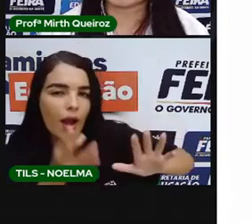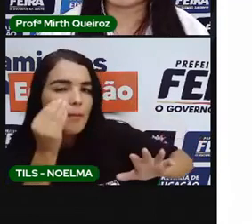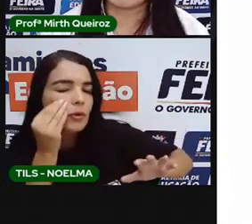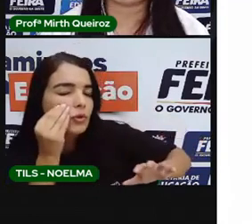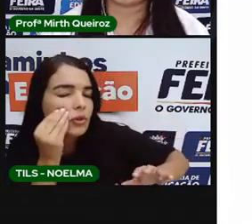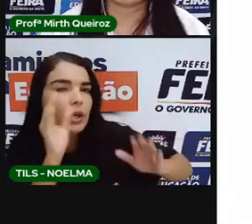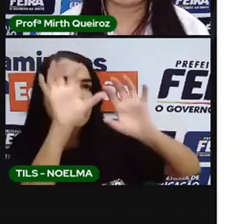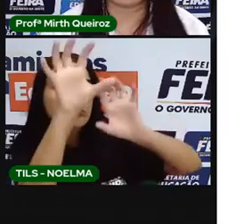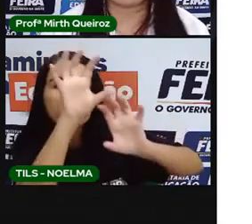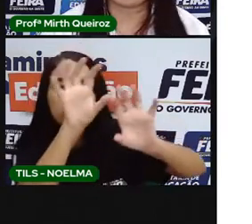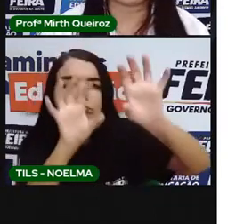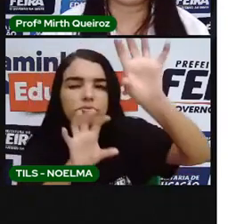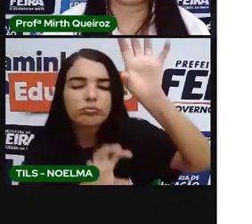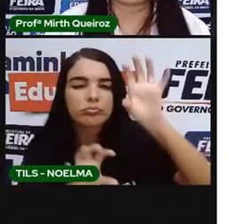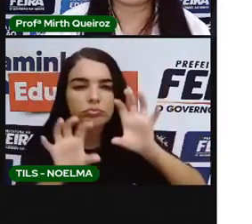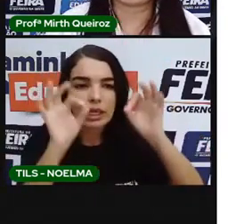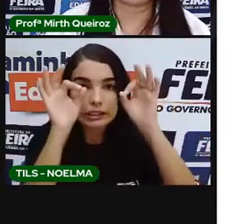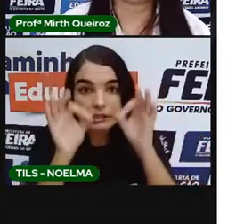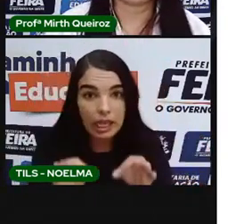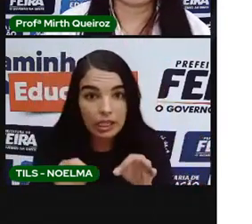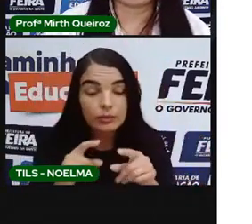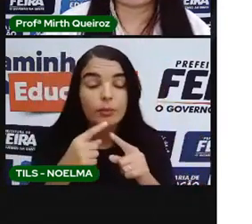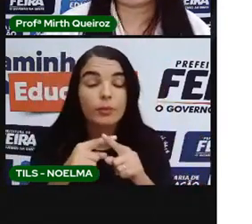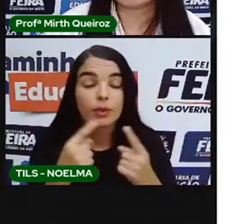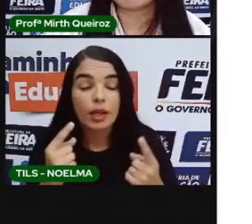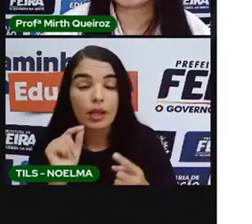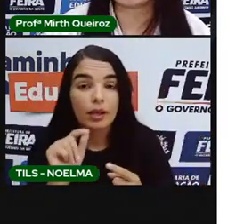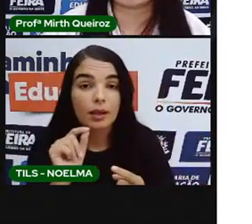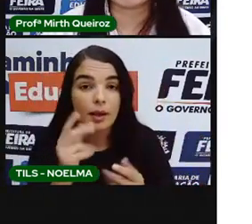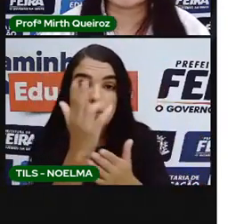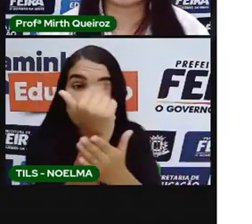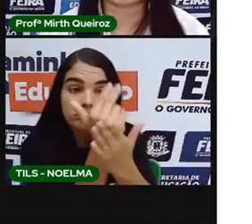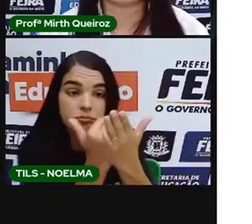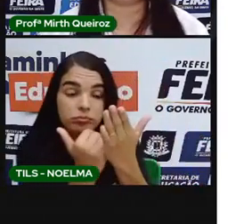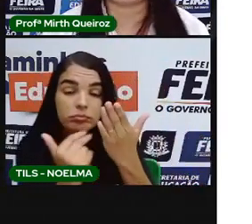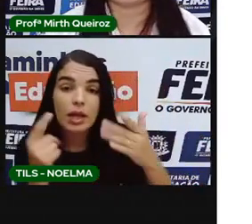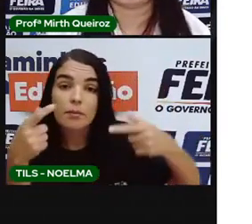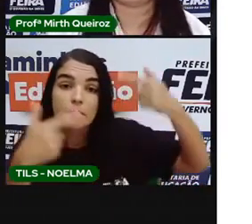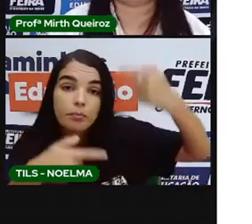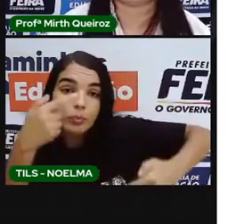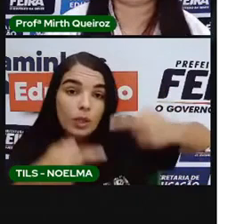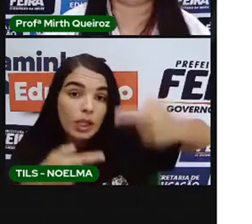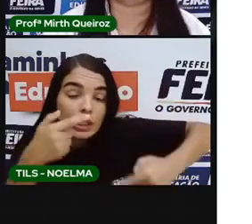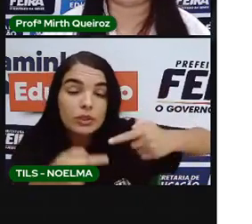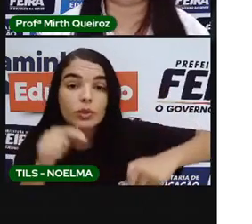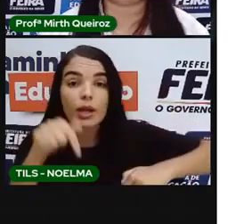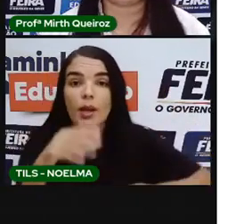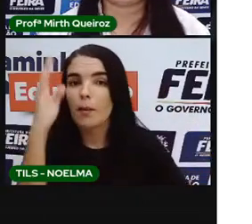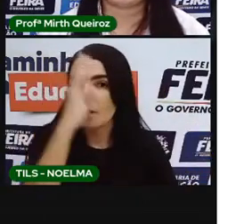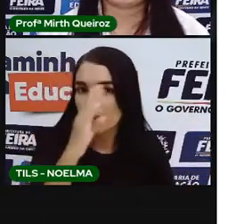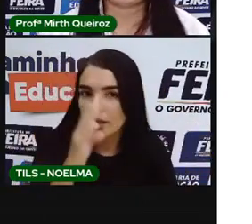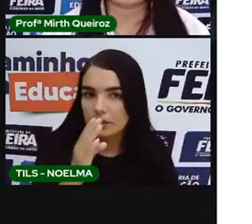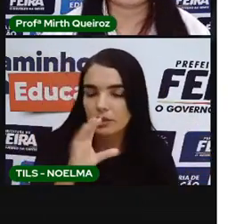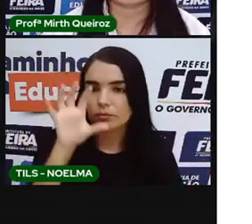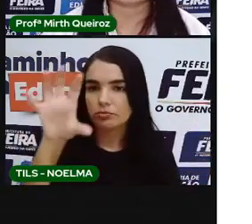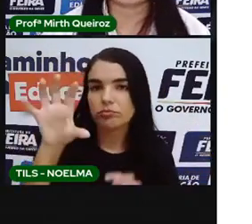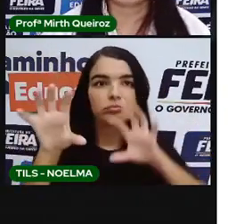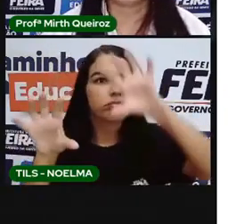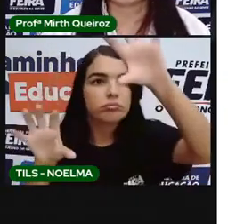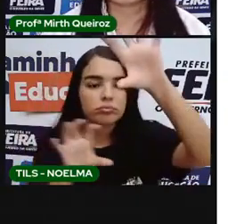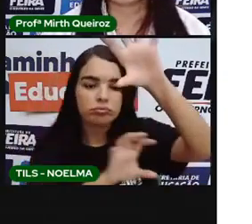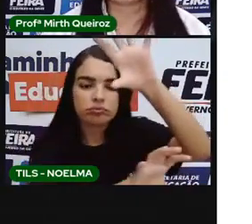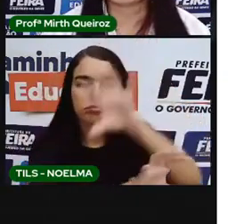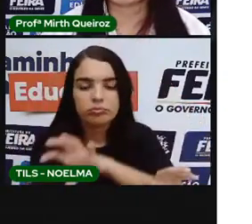está organizado, é o mapa geográfico, o mapa político do Brasil, né? que é dividido em